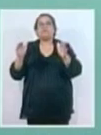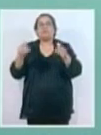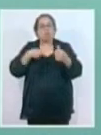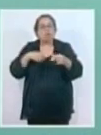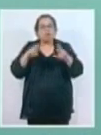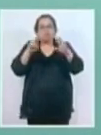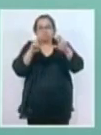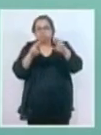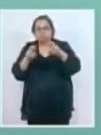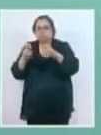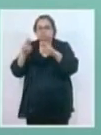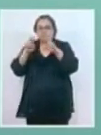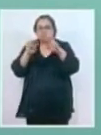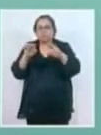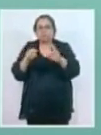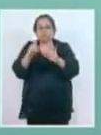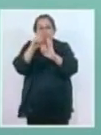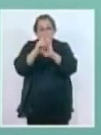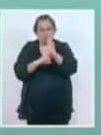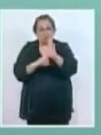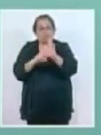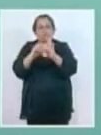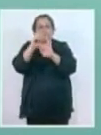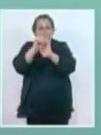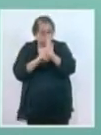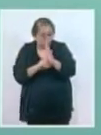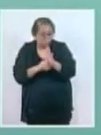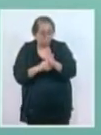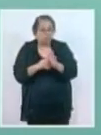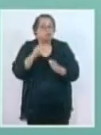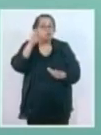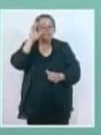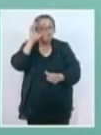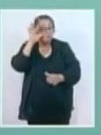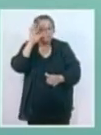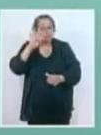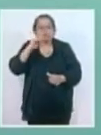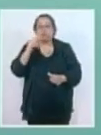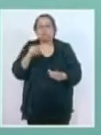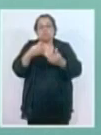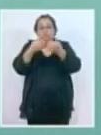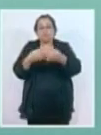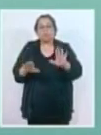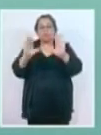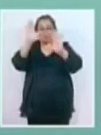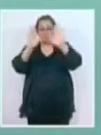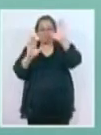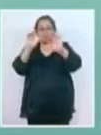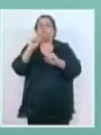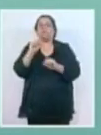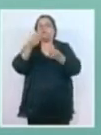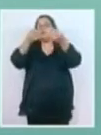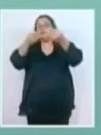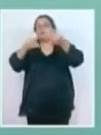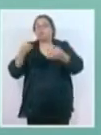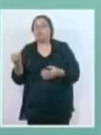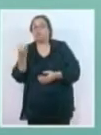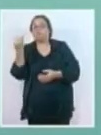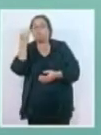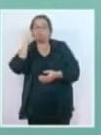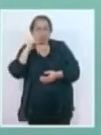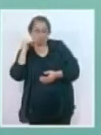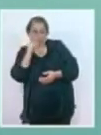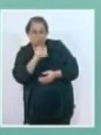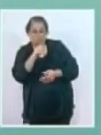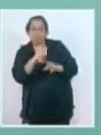pelo Diário Oficial, né? Acompanhei a abertura da licitação, e uma coisa que é muito importante dizermos, população, eu